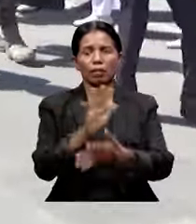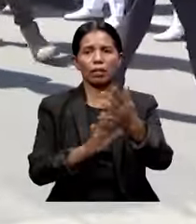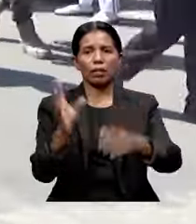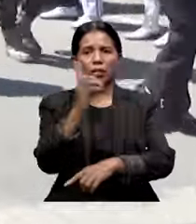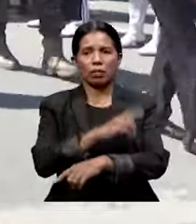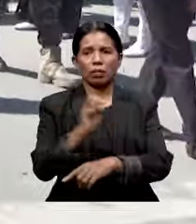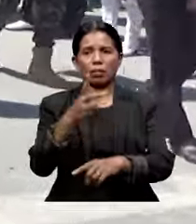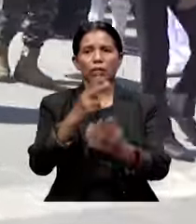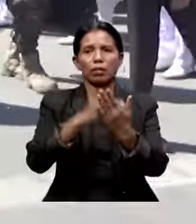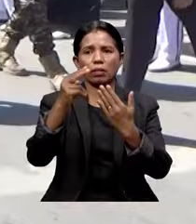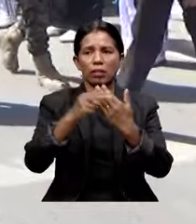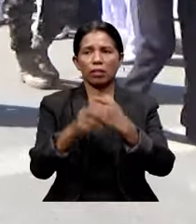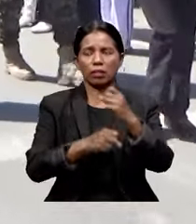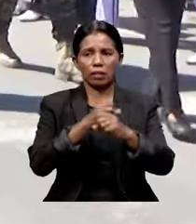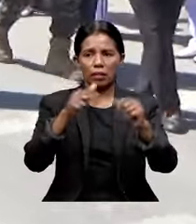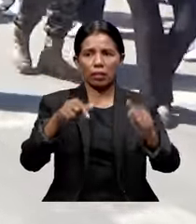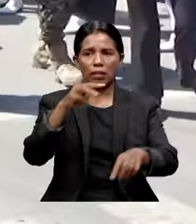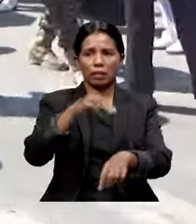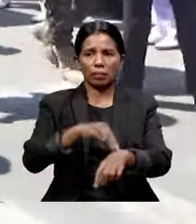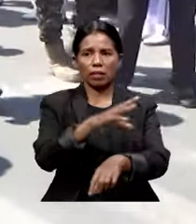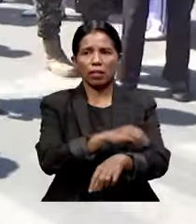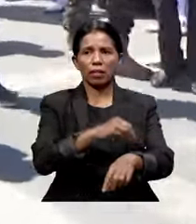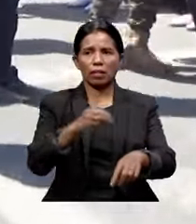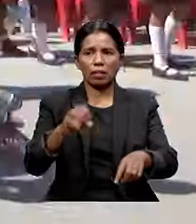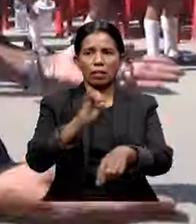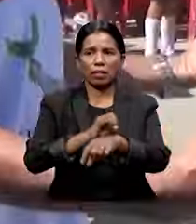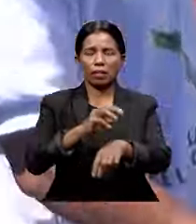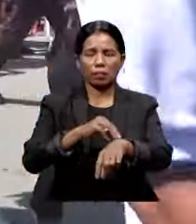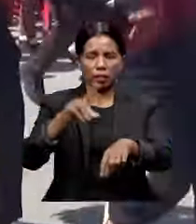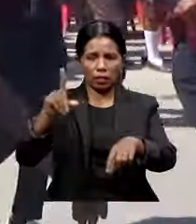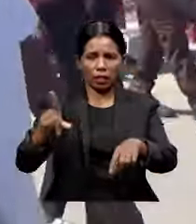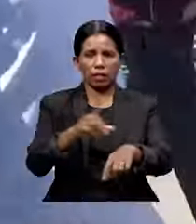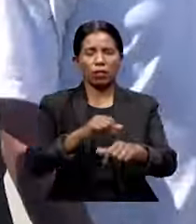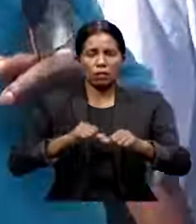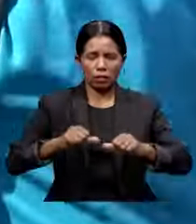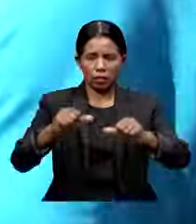novembro, Tinané, a Ru Missa, agradecimento, Igreja de Motael, não foi missa,